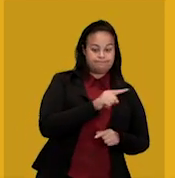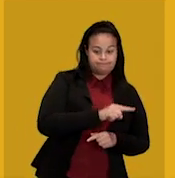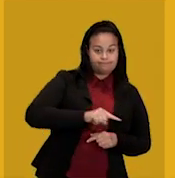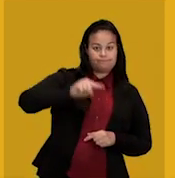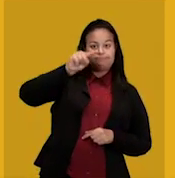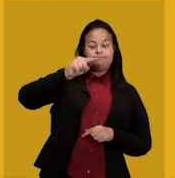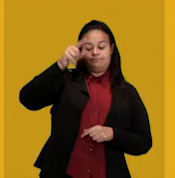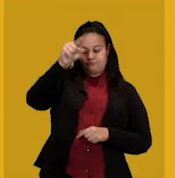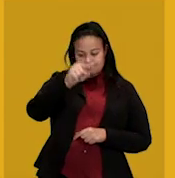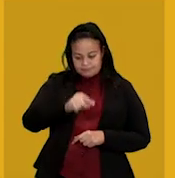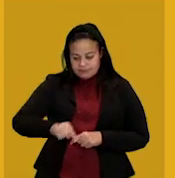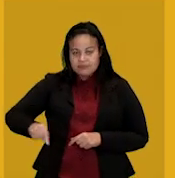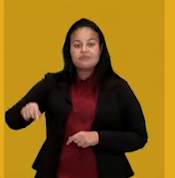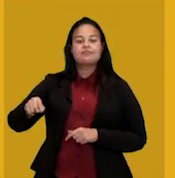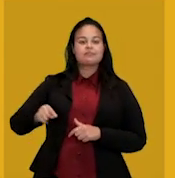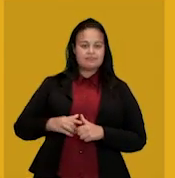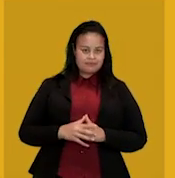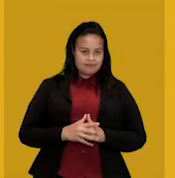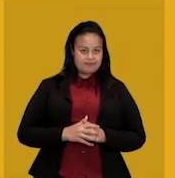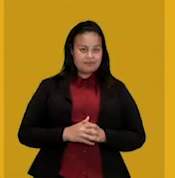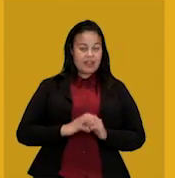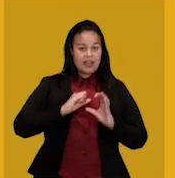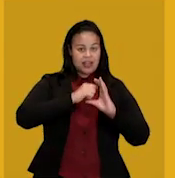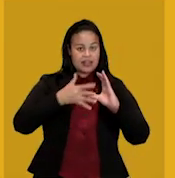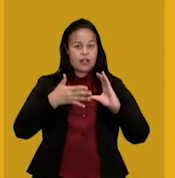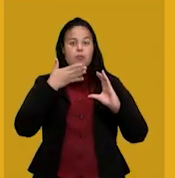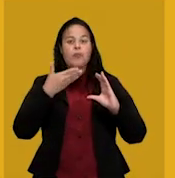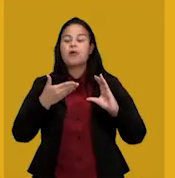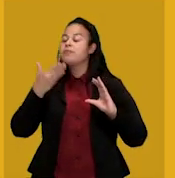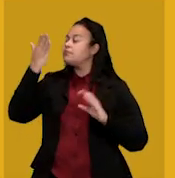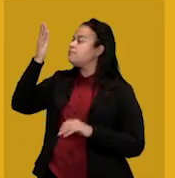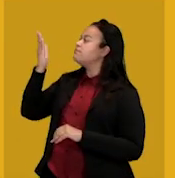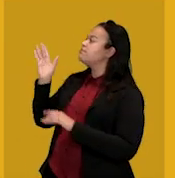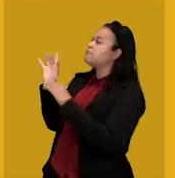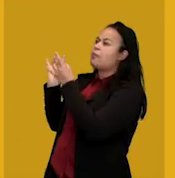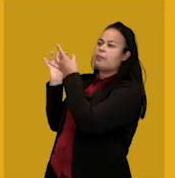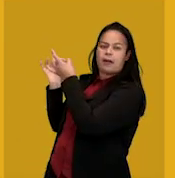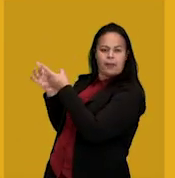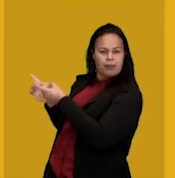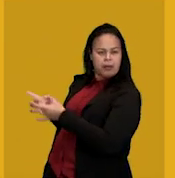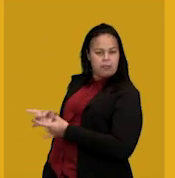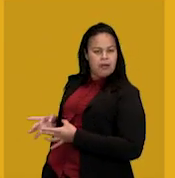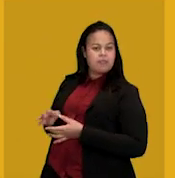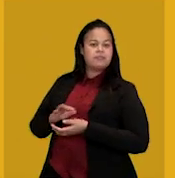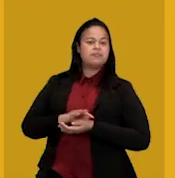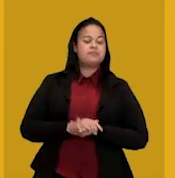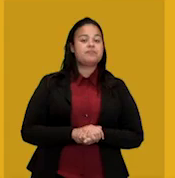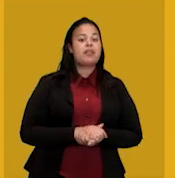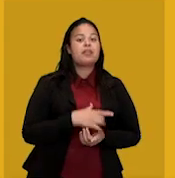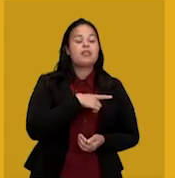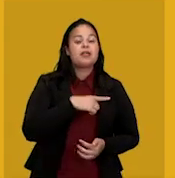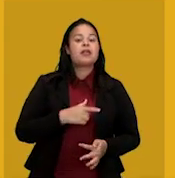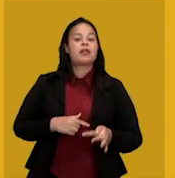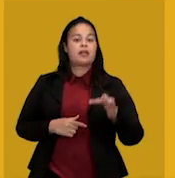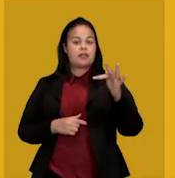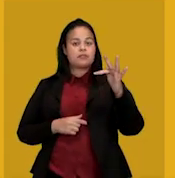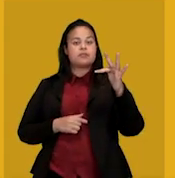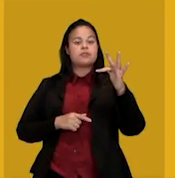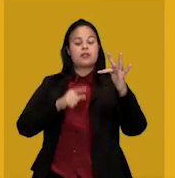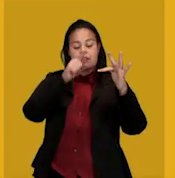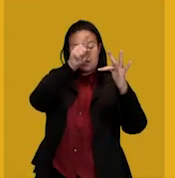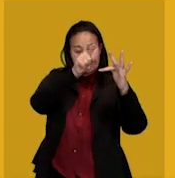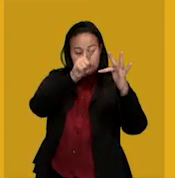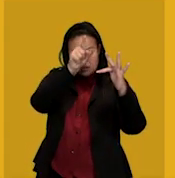decrescente. Vamos caracterizar cada uma delas. Então, que eu tenho a função f é crescente